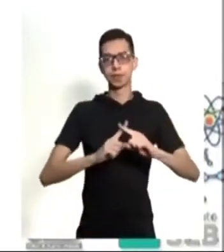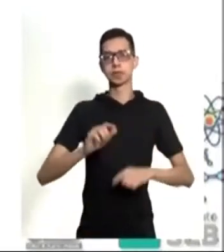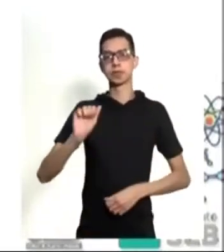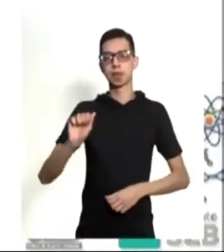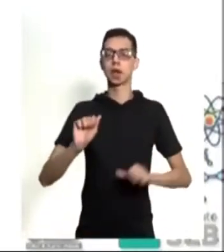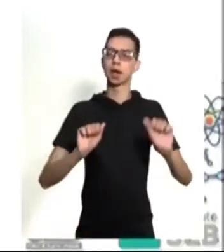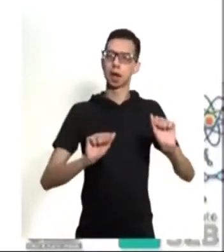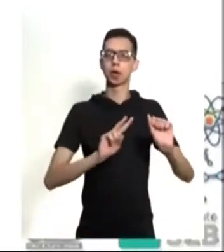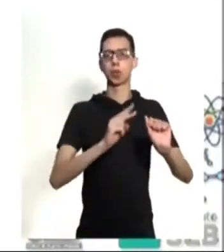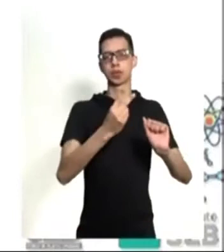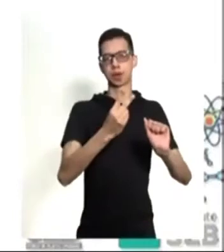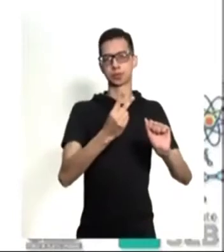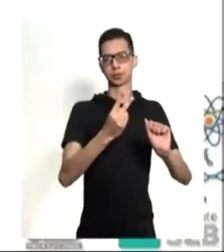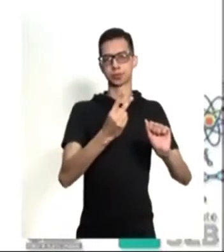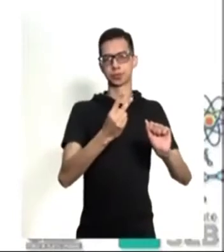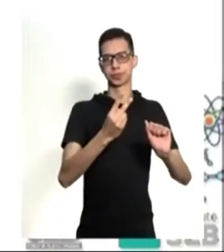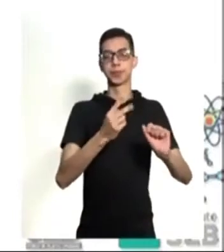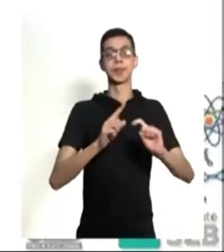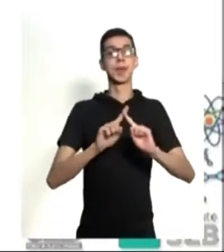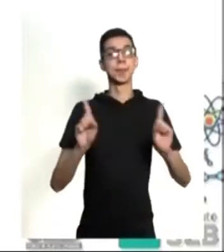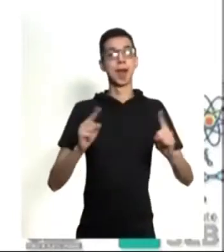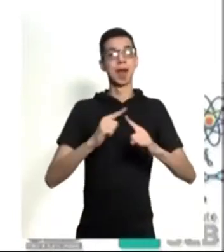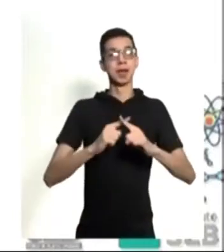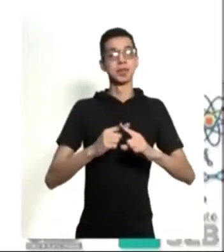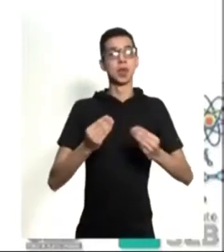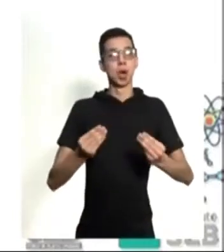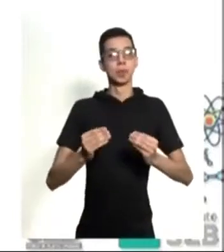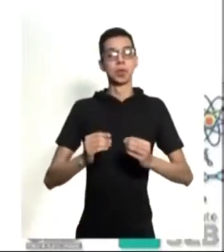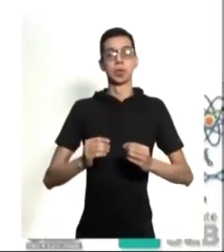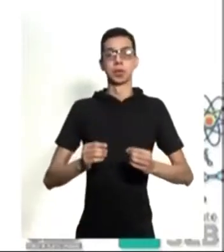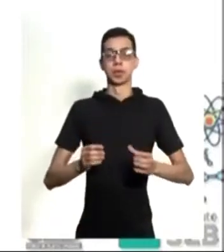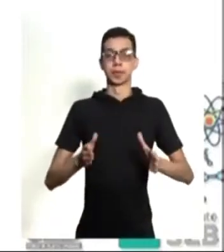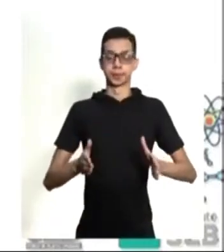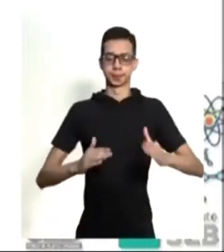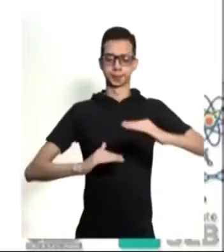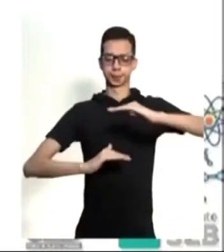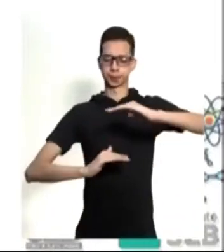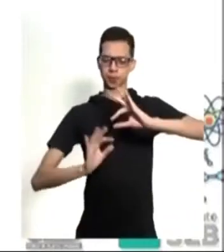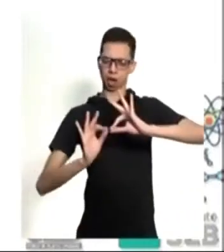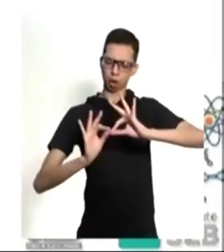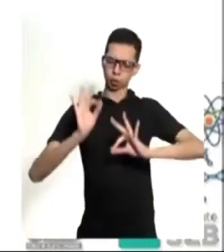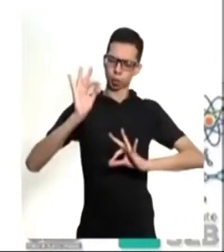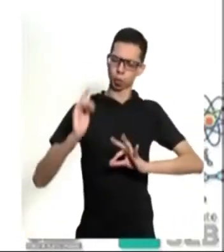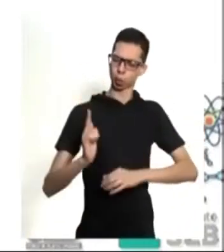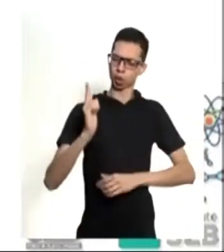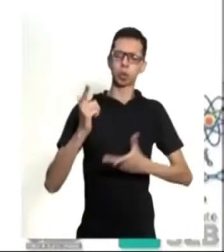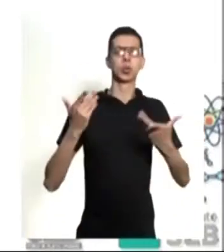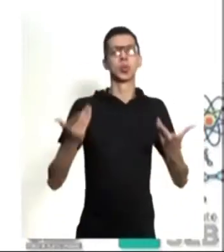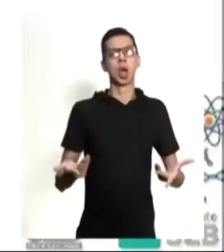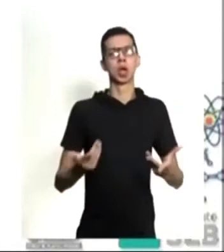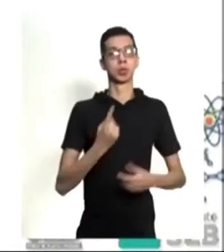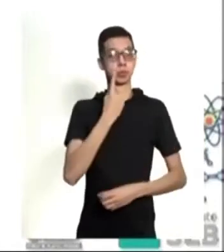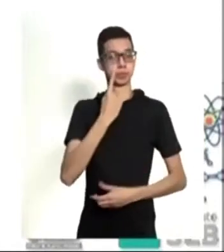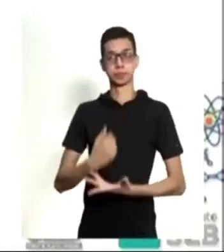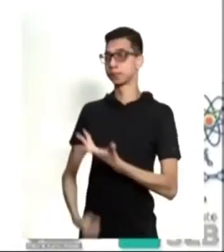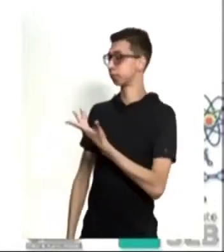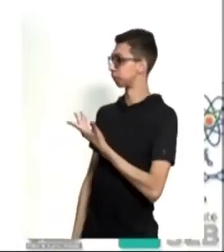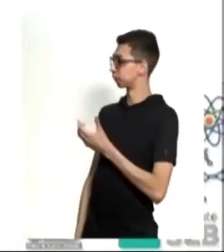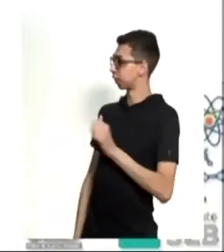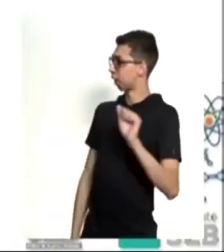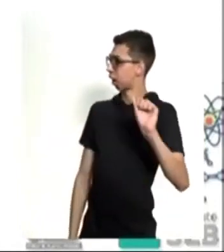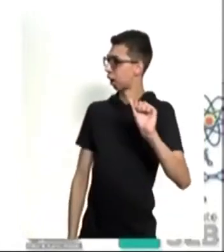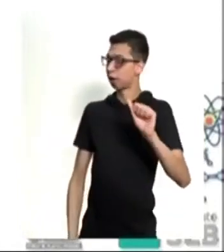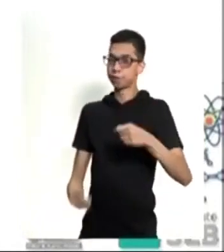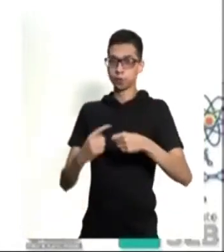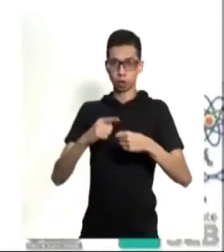quadrado. Agora, multiplicado pela altura da caixa. Qual a altura da caixa? É A. Então, dá uma olhada. Voltando. Quer que eu